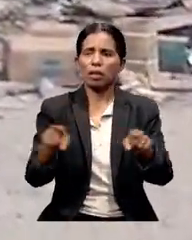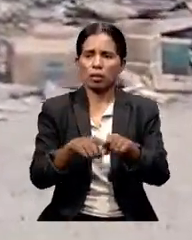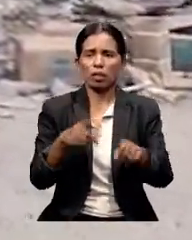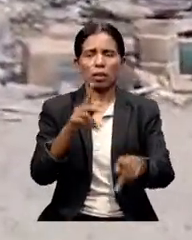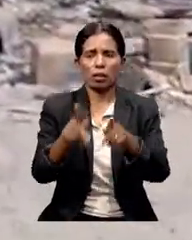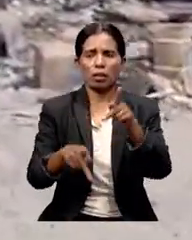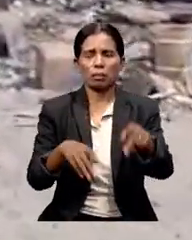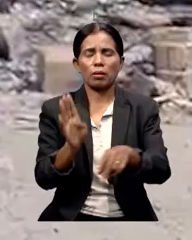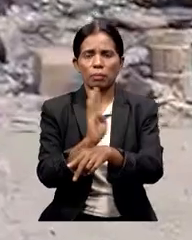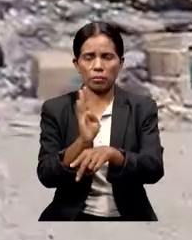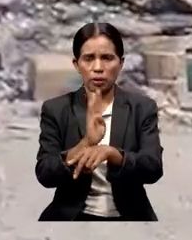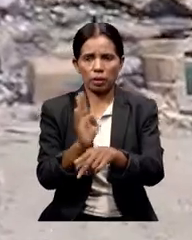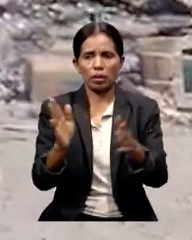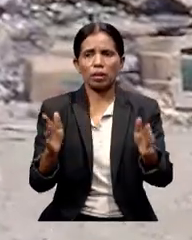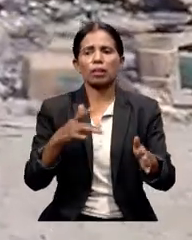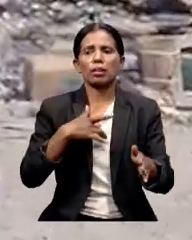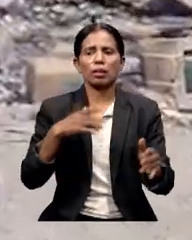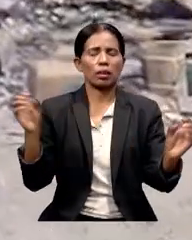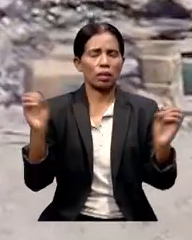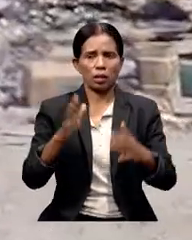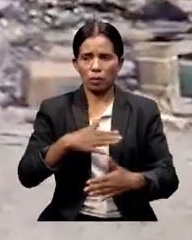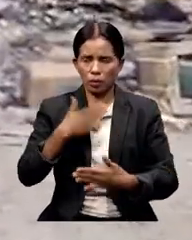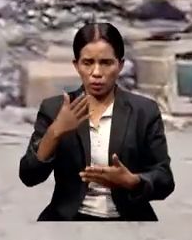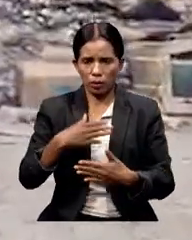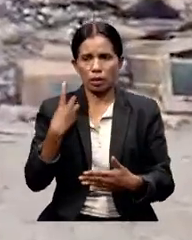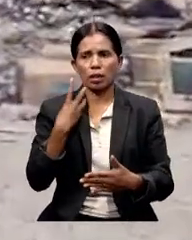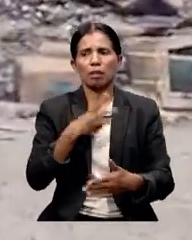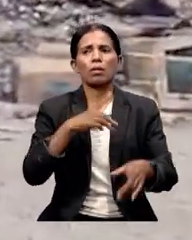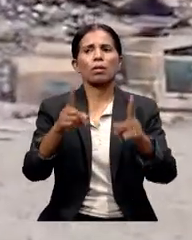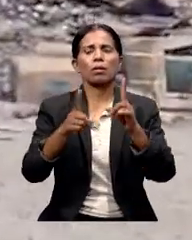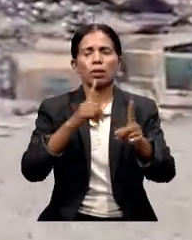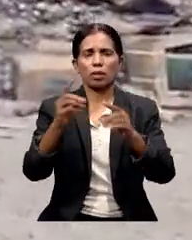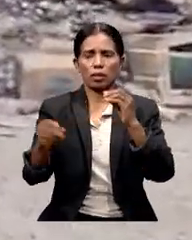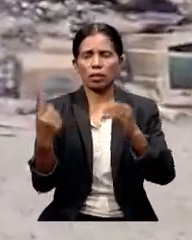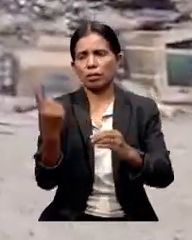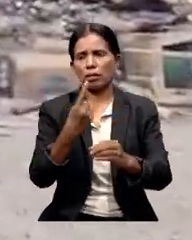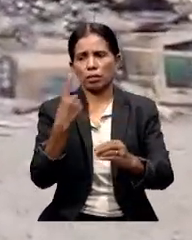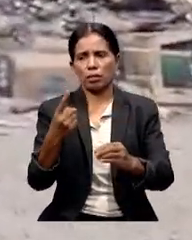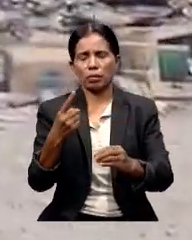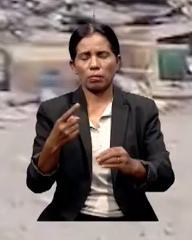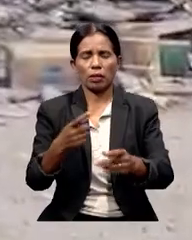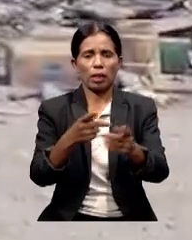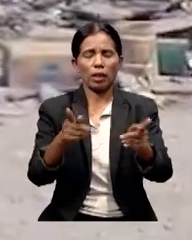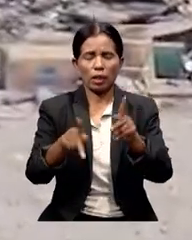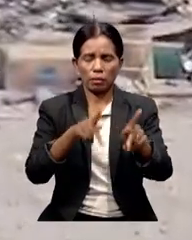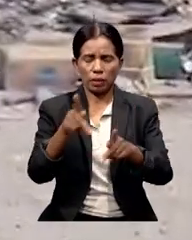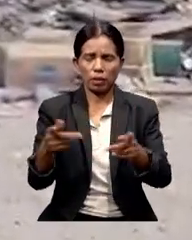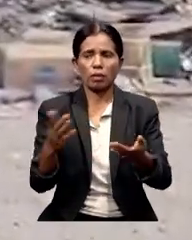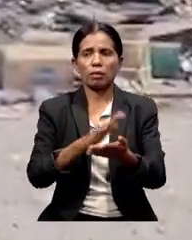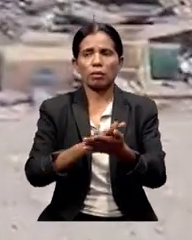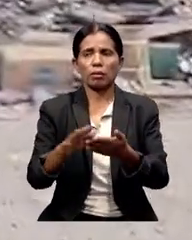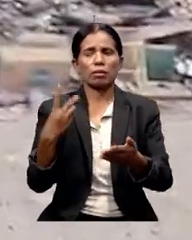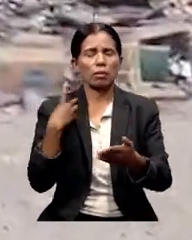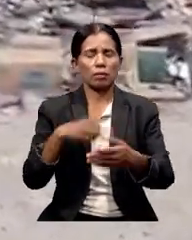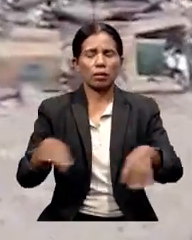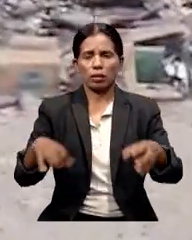komunidade negosiante terminal mos, senti ladun contente, ami kolia ina red ba saneamento sira mai be sira den ami na tena ngala